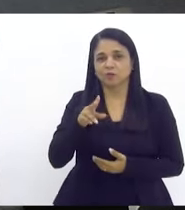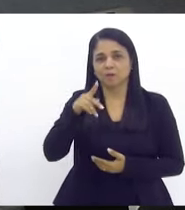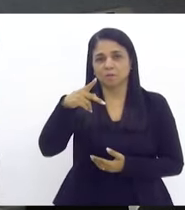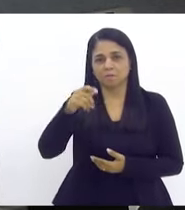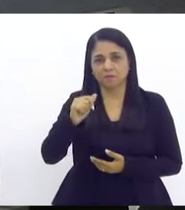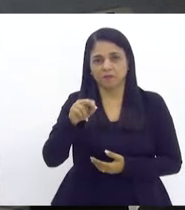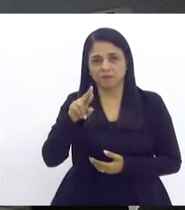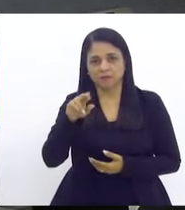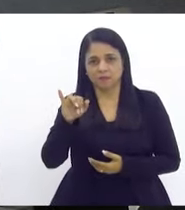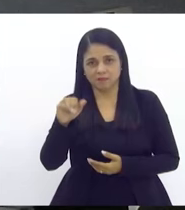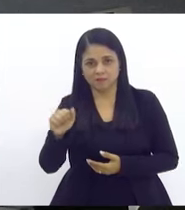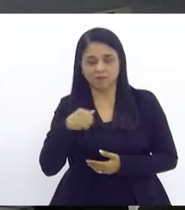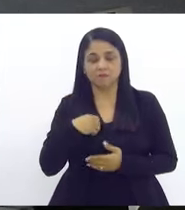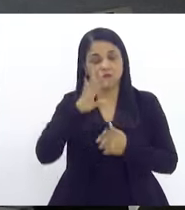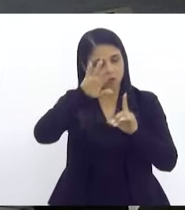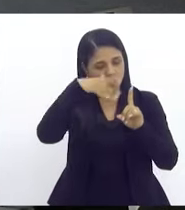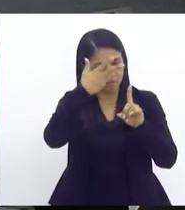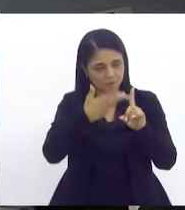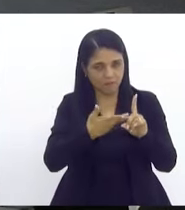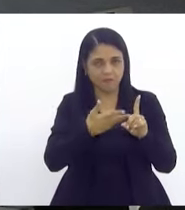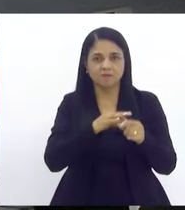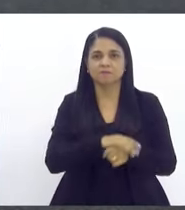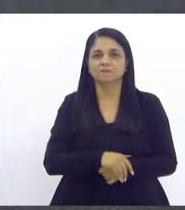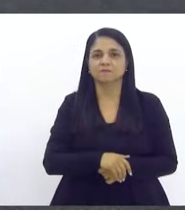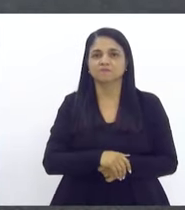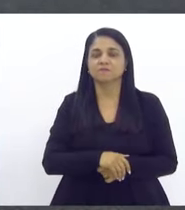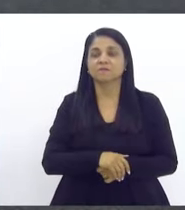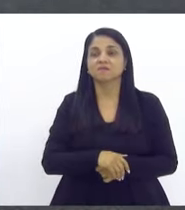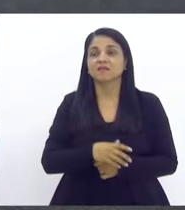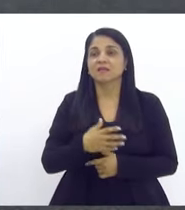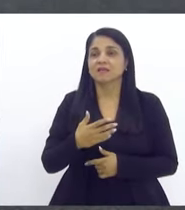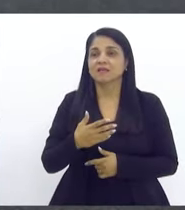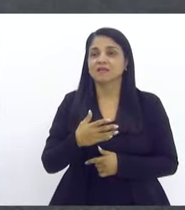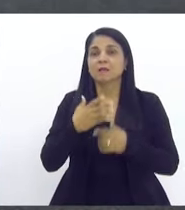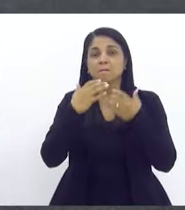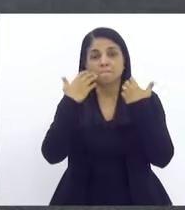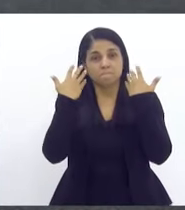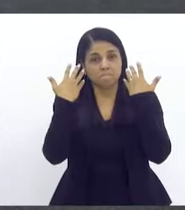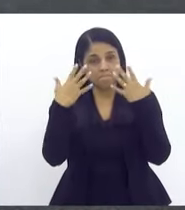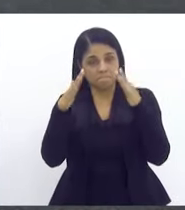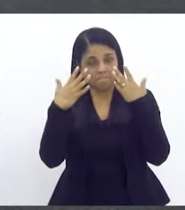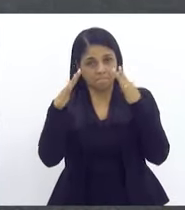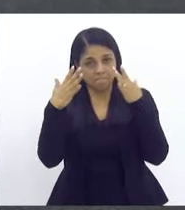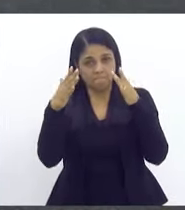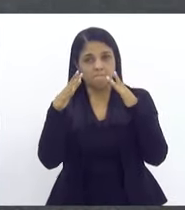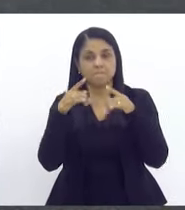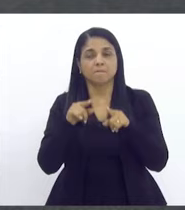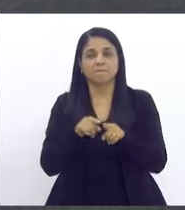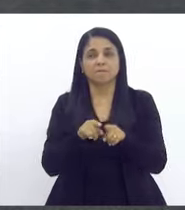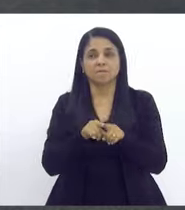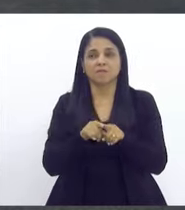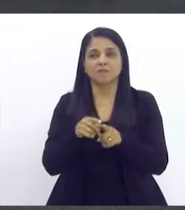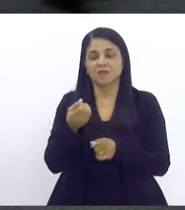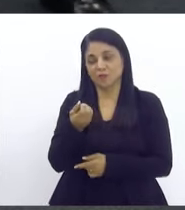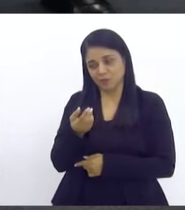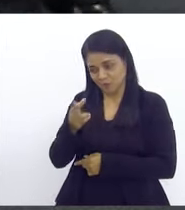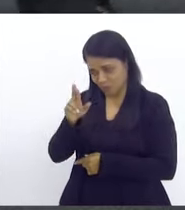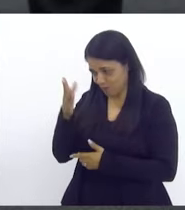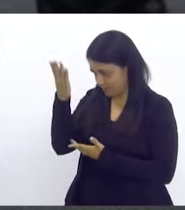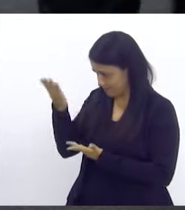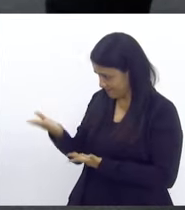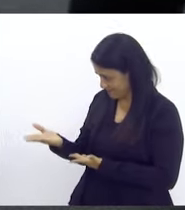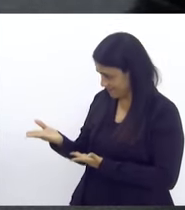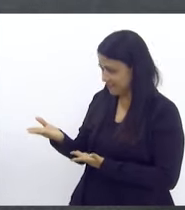na nobre homenagem. Quero também, já parabenizo e saúdo a doutora que aqui está